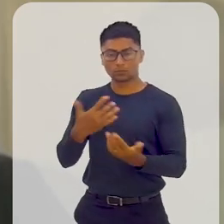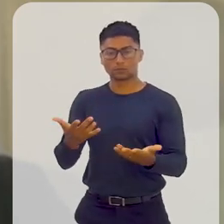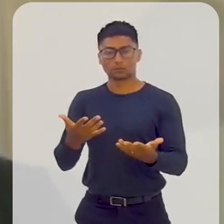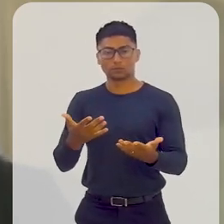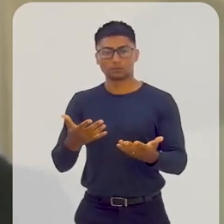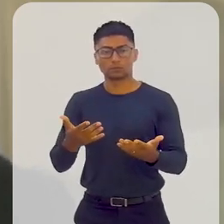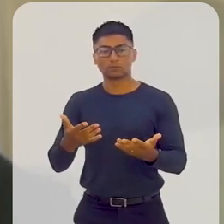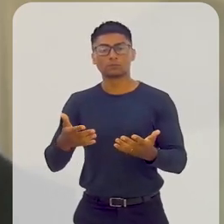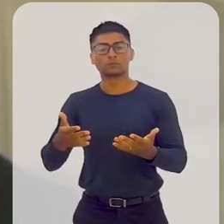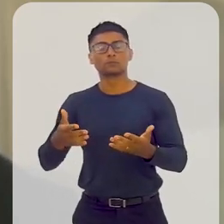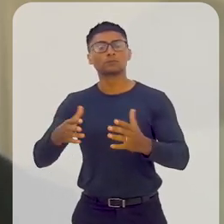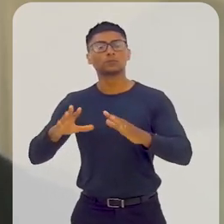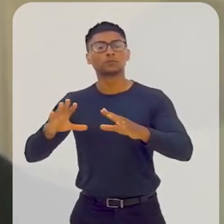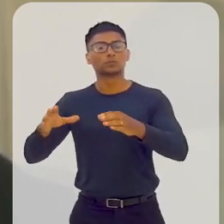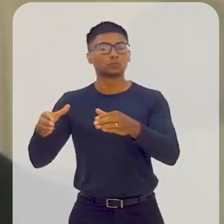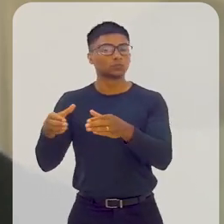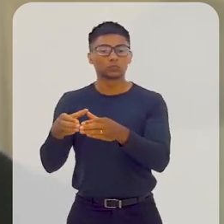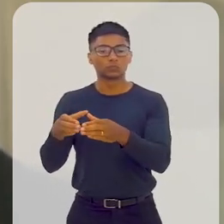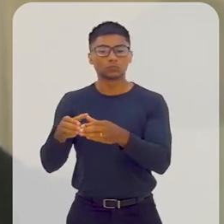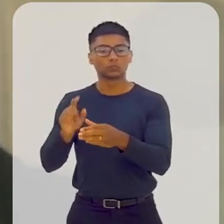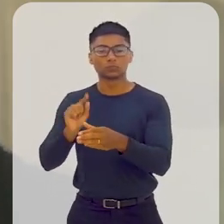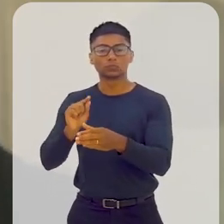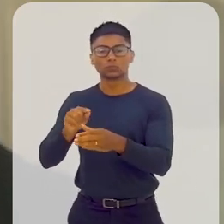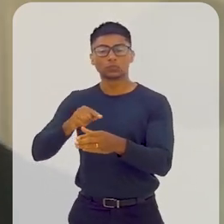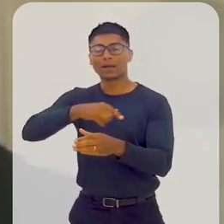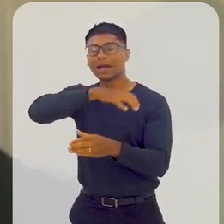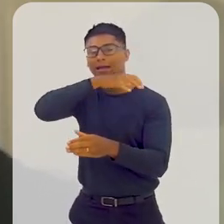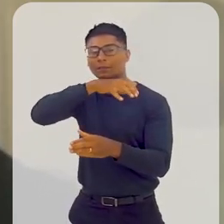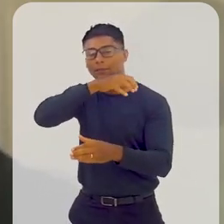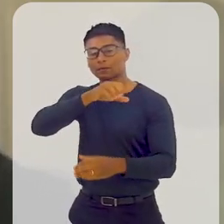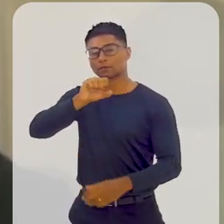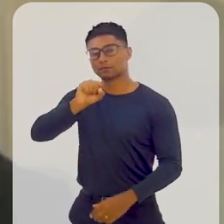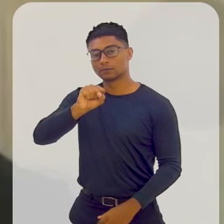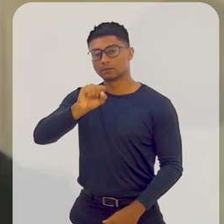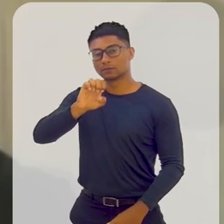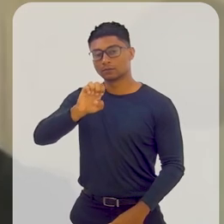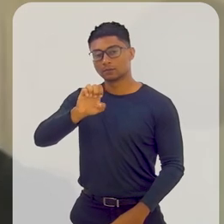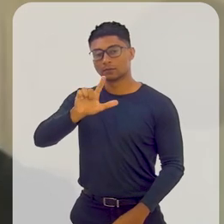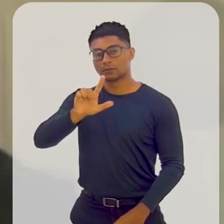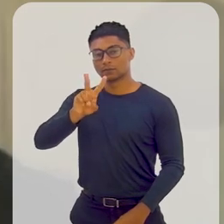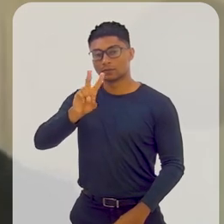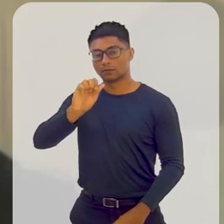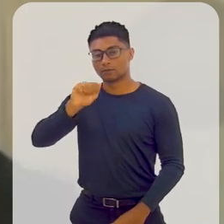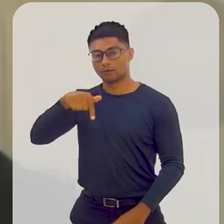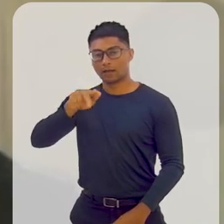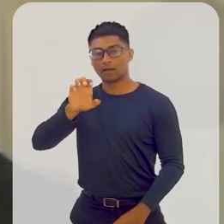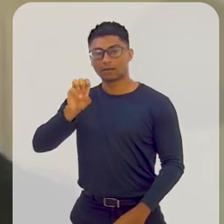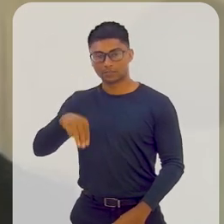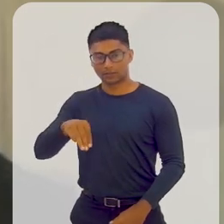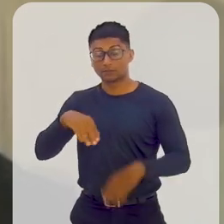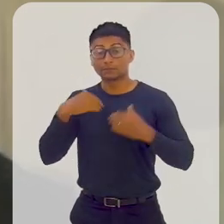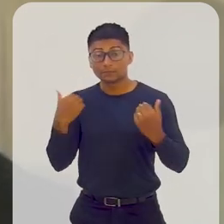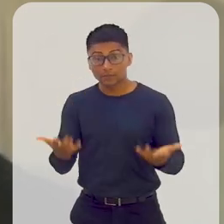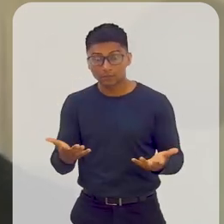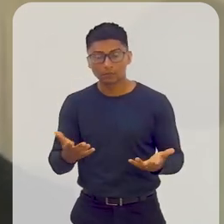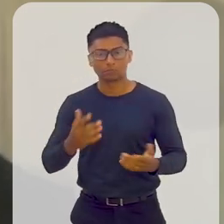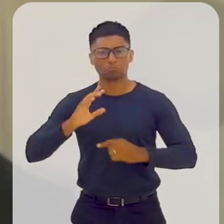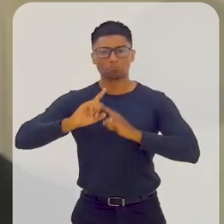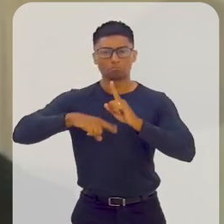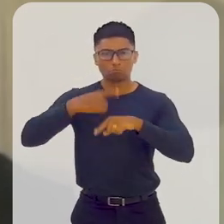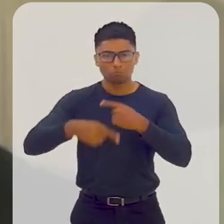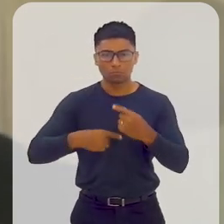pública, comissão de animais selvagens. Então, quando a demanda chega para a